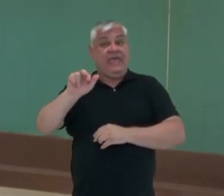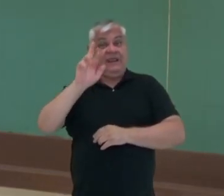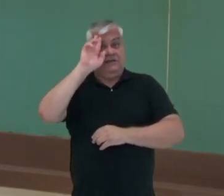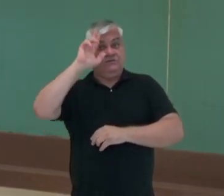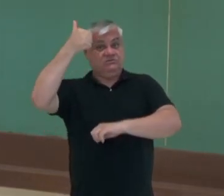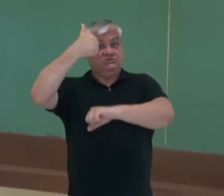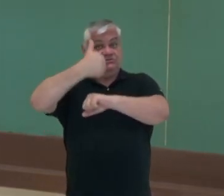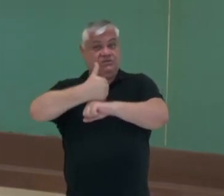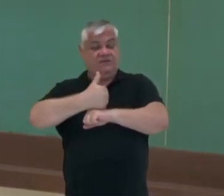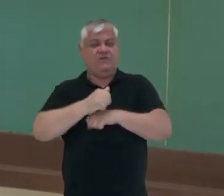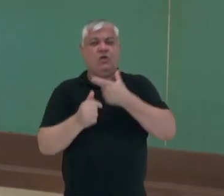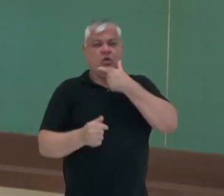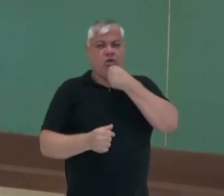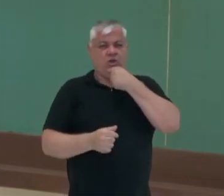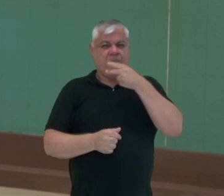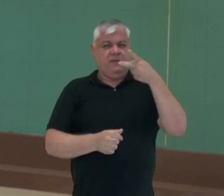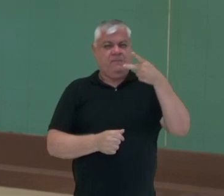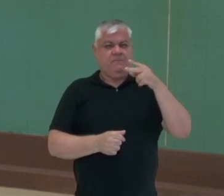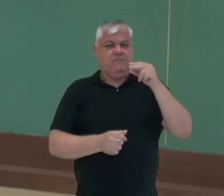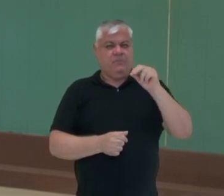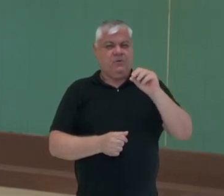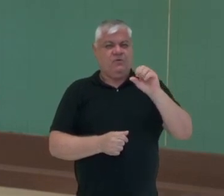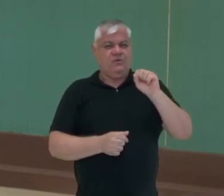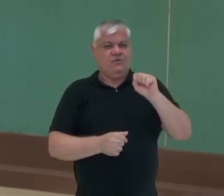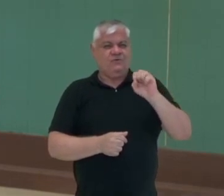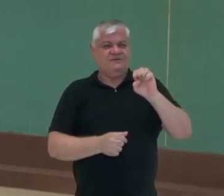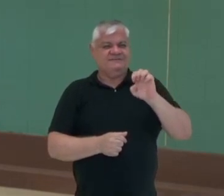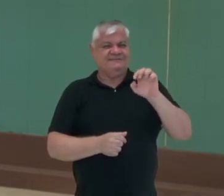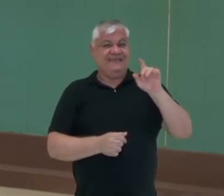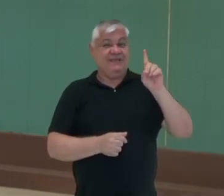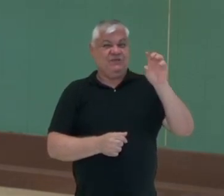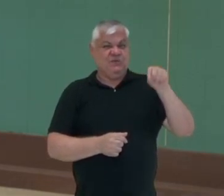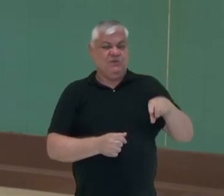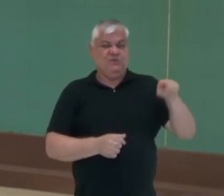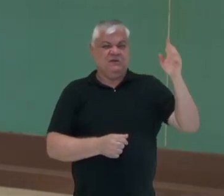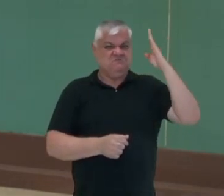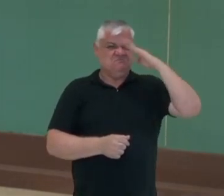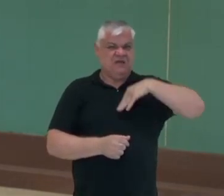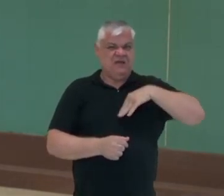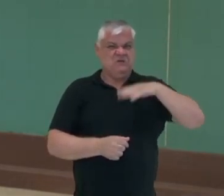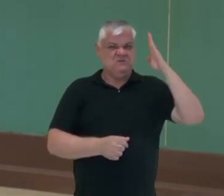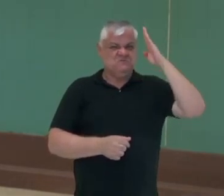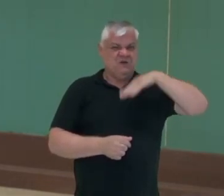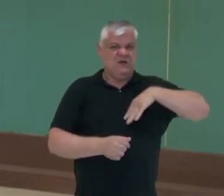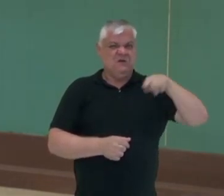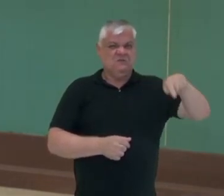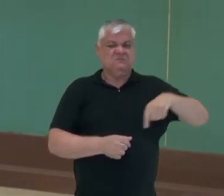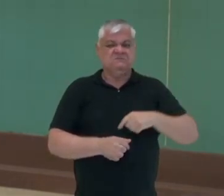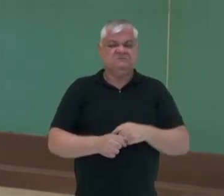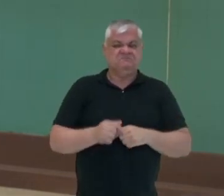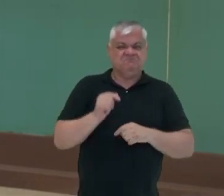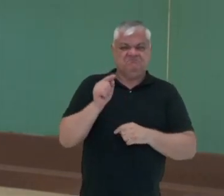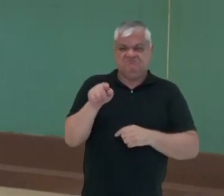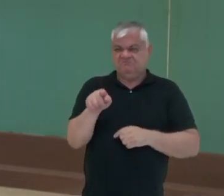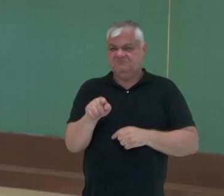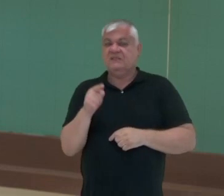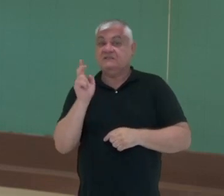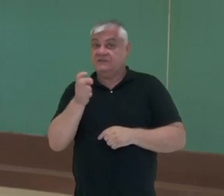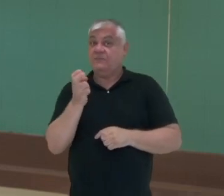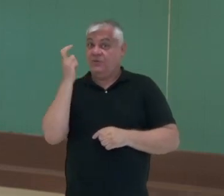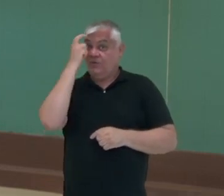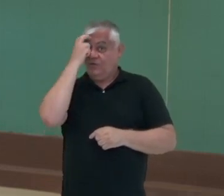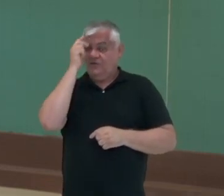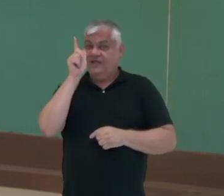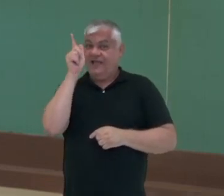deuses egoístas, problemáticos na época da Grécia, que era sempre colocado isso como realidade dentro da cultura mitológica